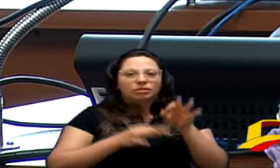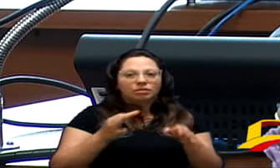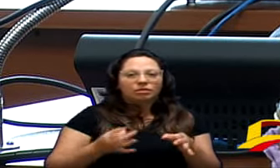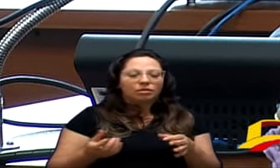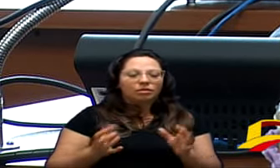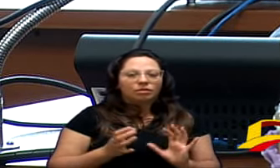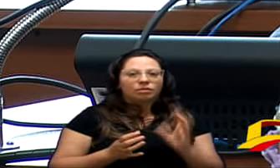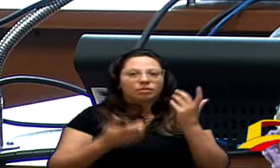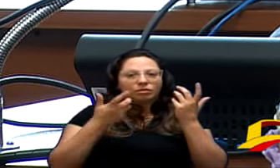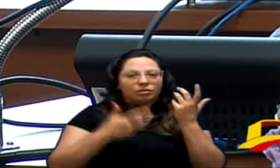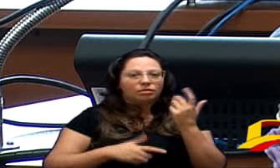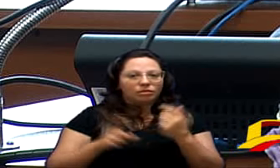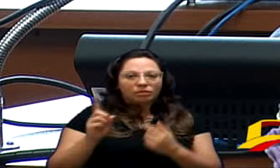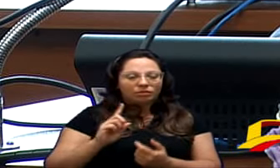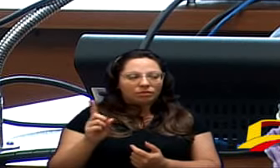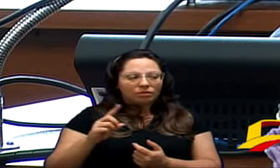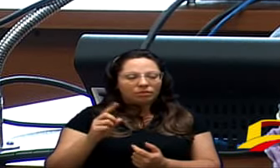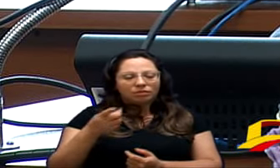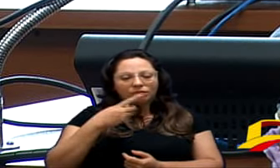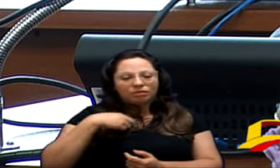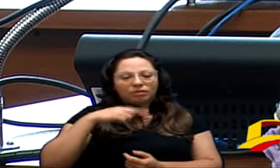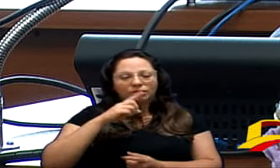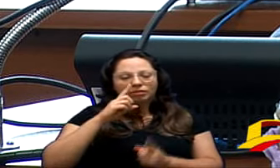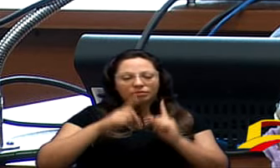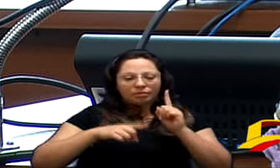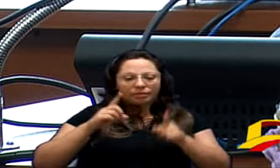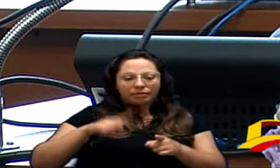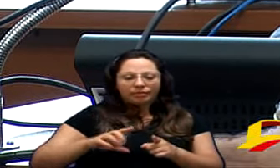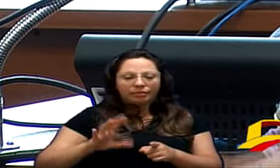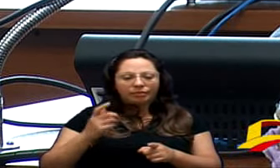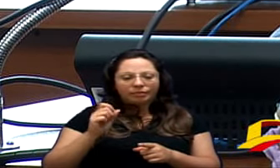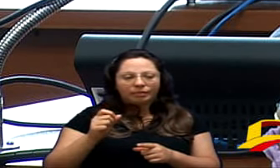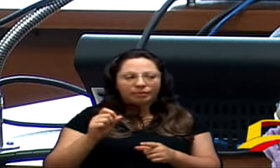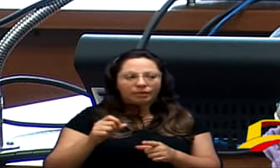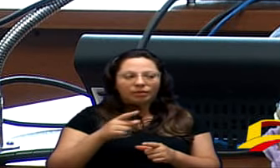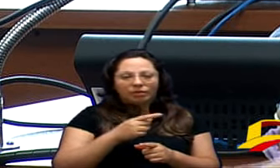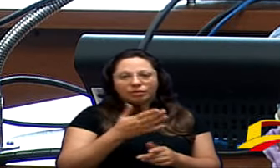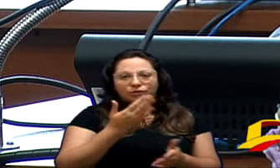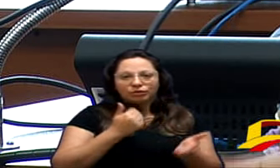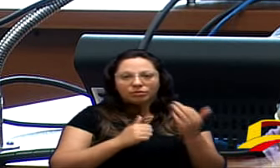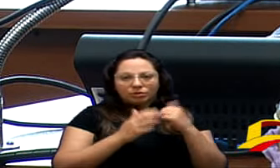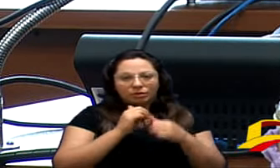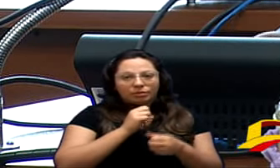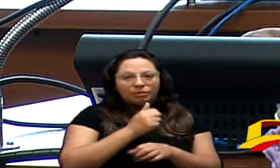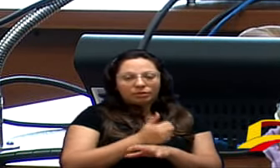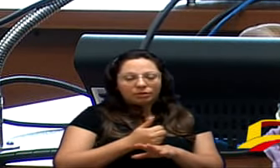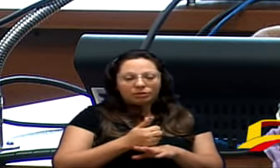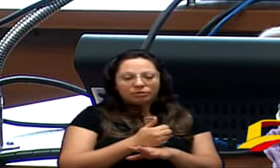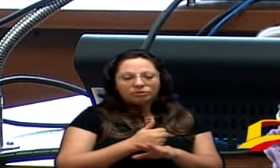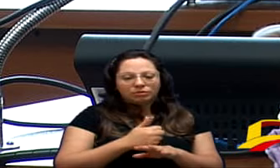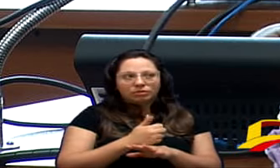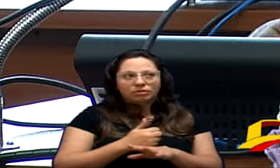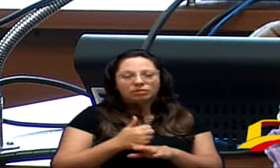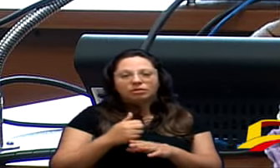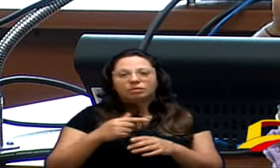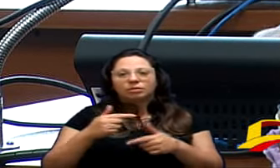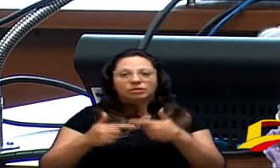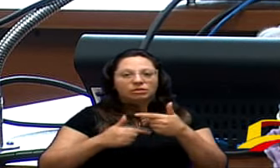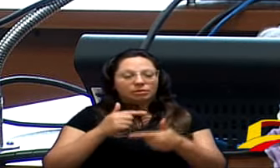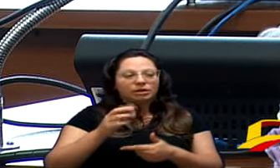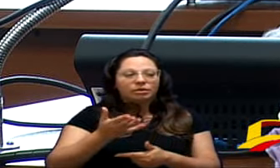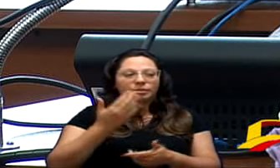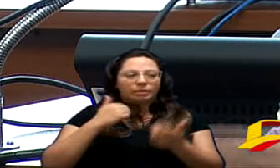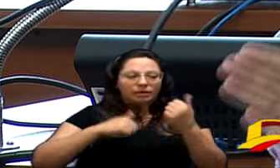acontecer nosso mandato Secretário é defensor do chamamento de profissionais para serviço né chamamento